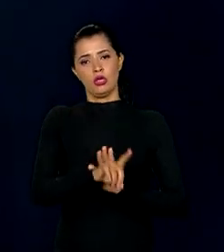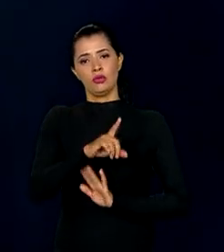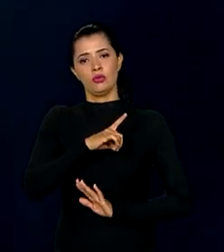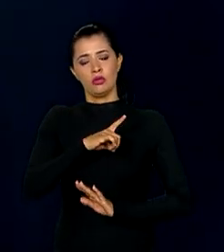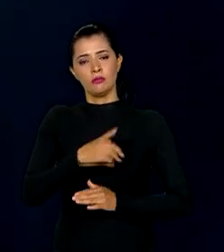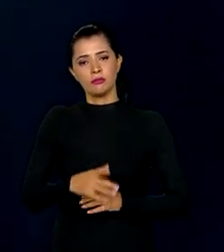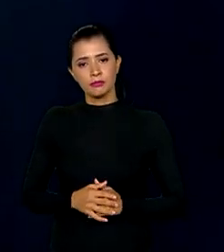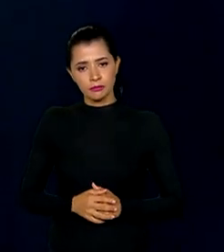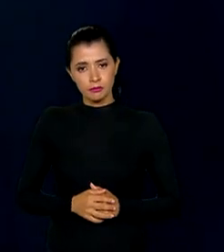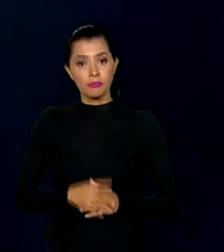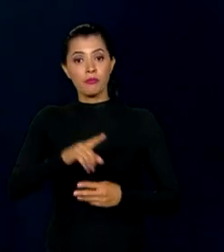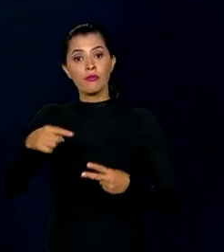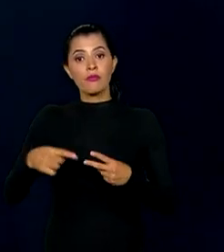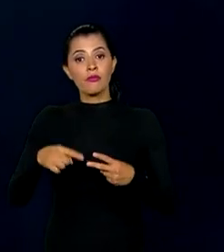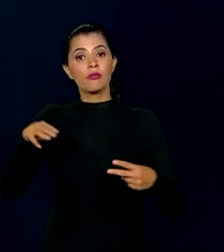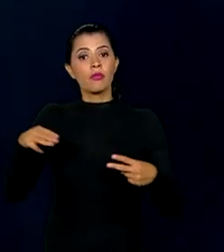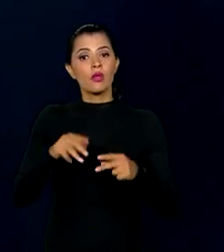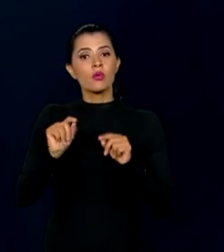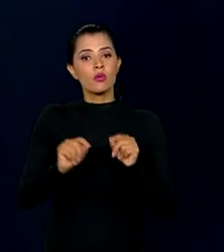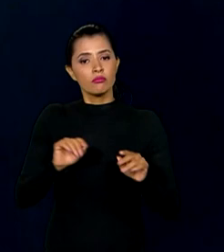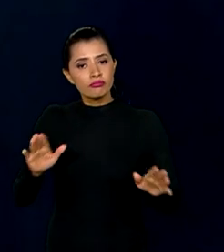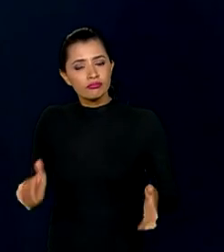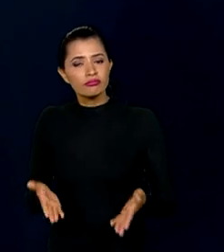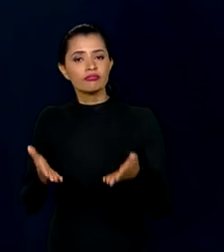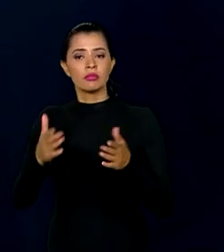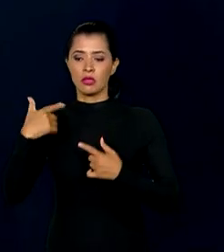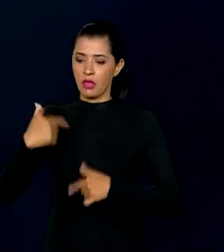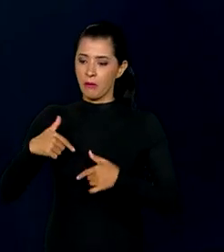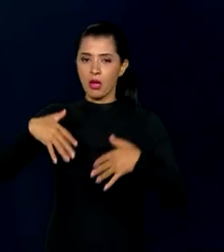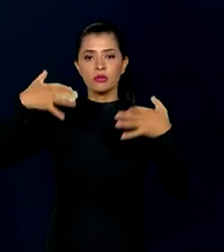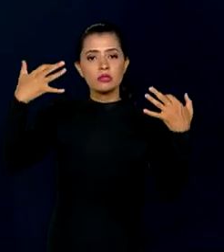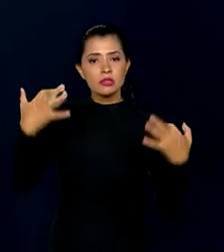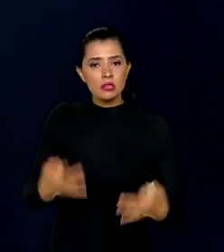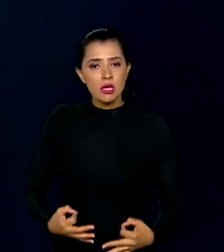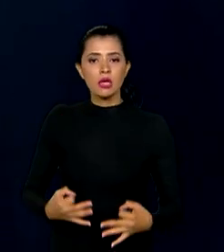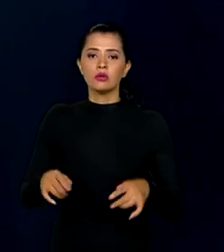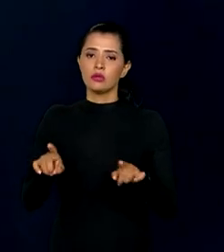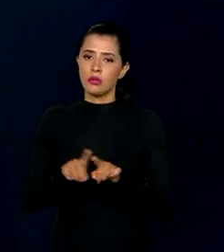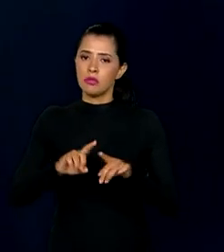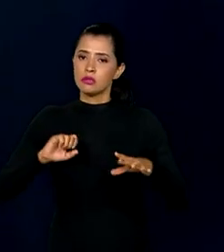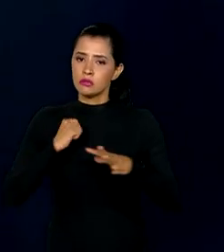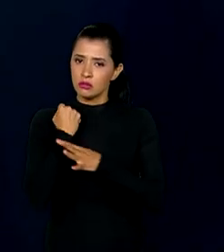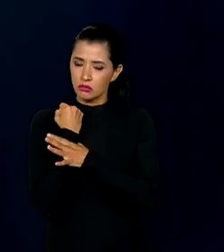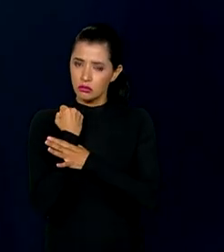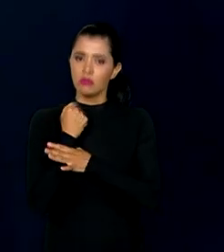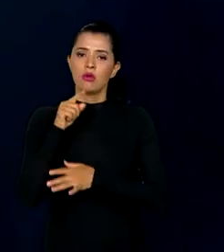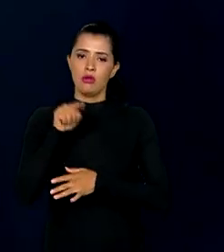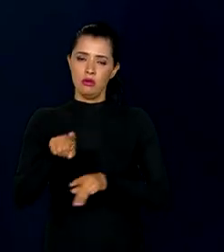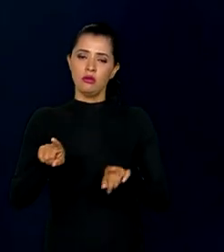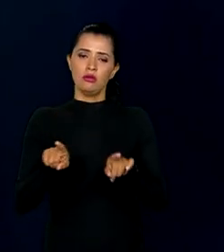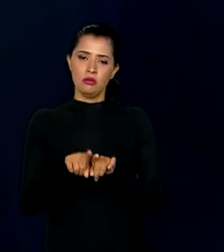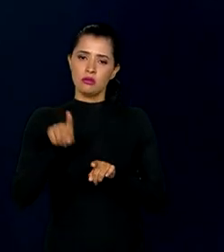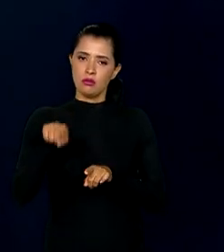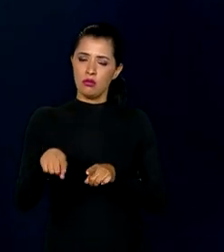segunda meta é promover trabalho decente e seguro. Isso passa por